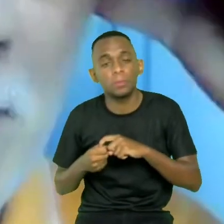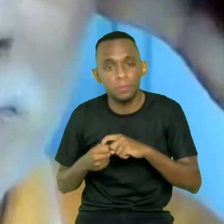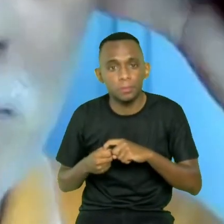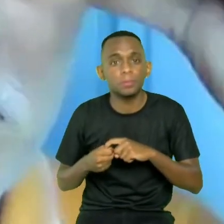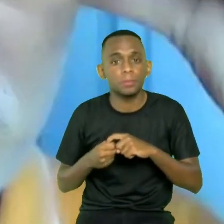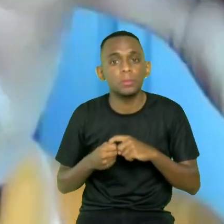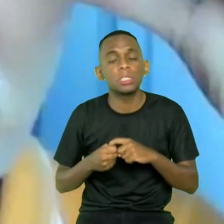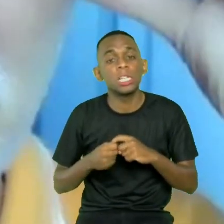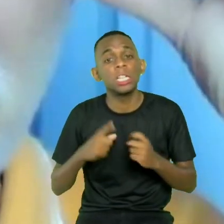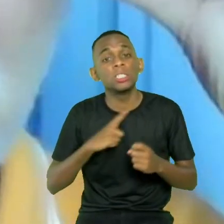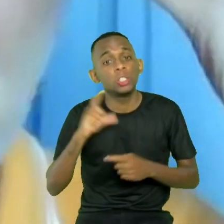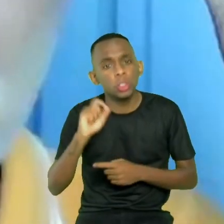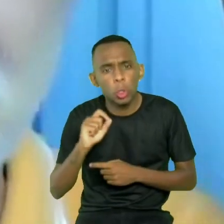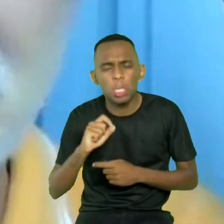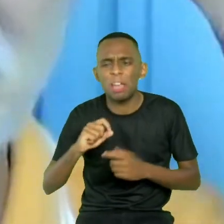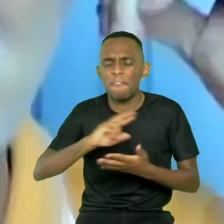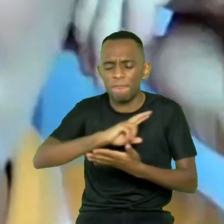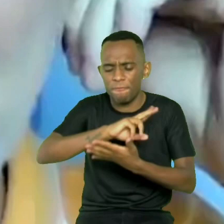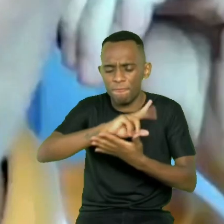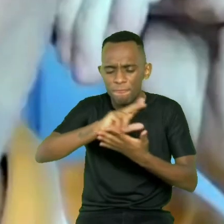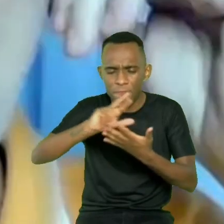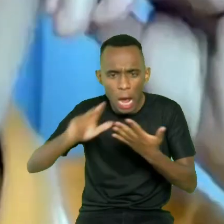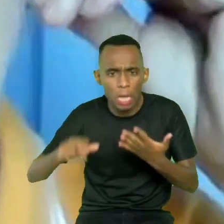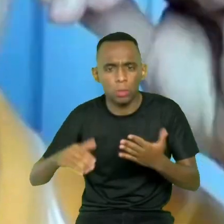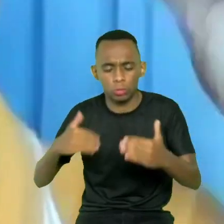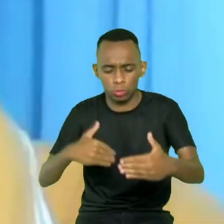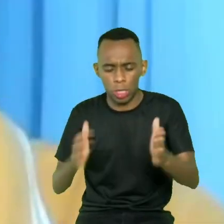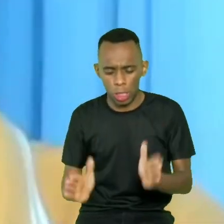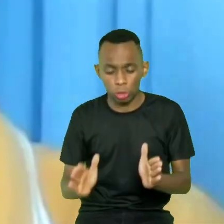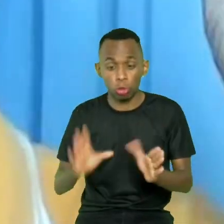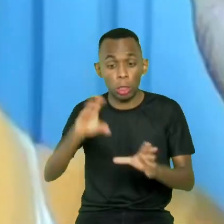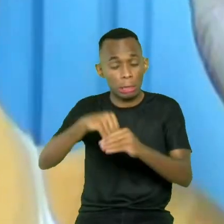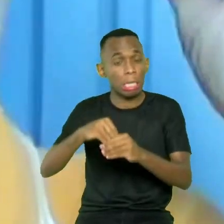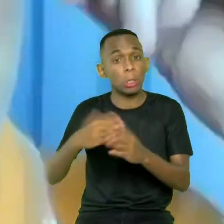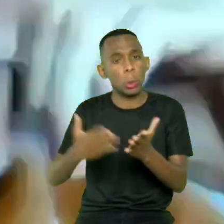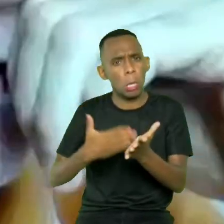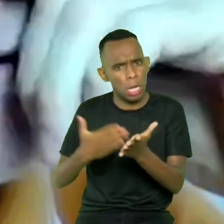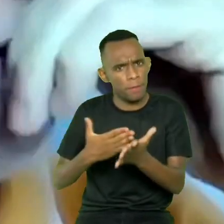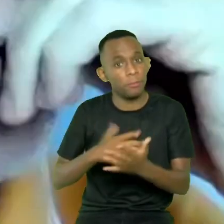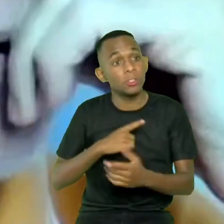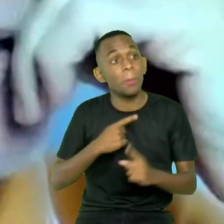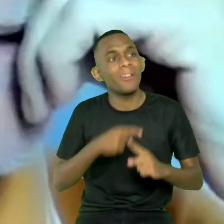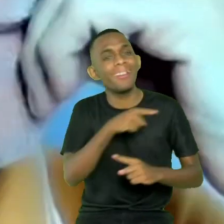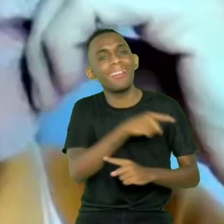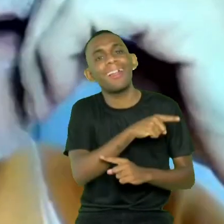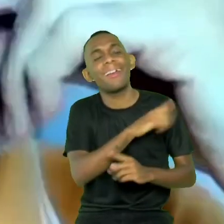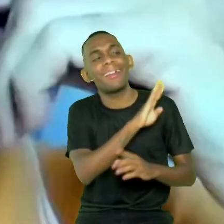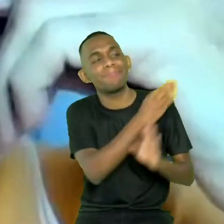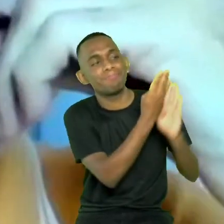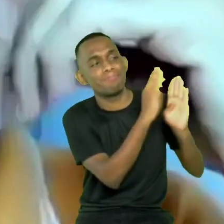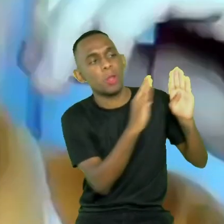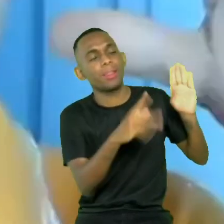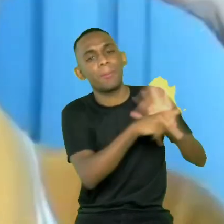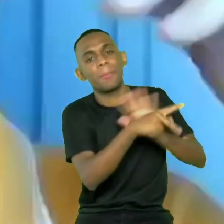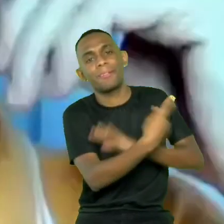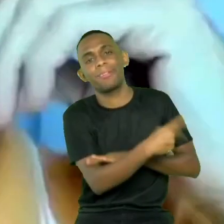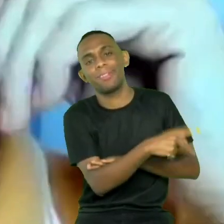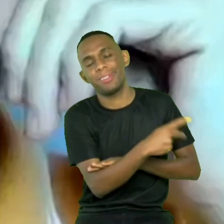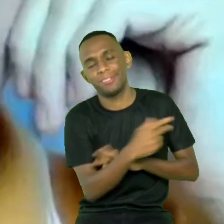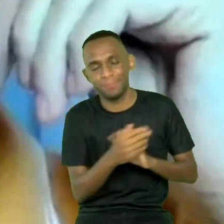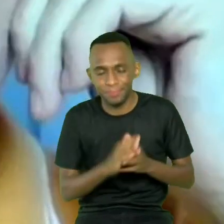trazendo vários caixotes cheios de livros, que eram a biblioteca do meu tio morto. E aí